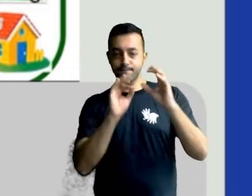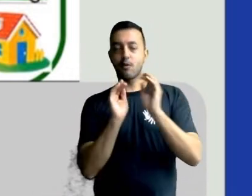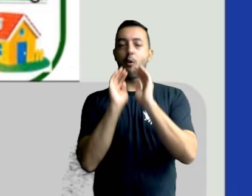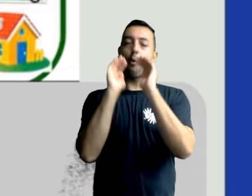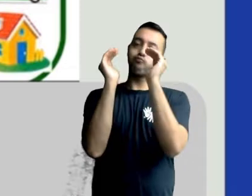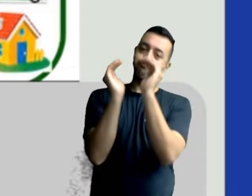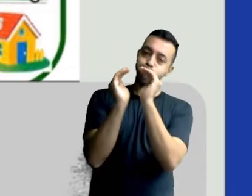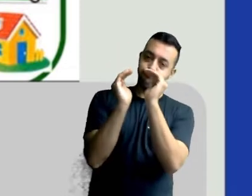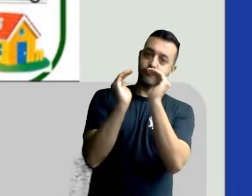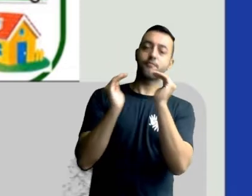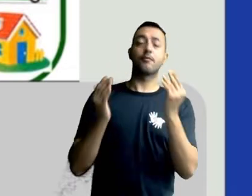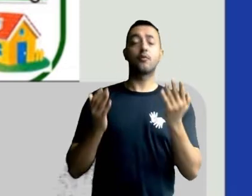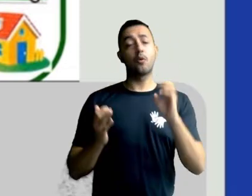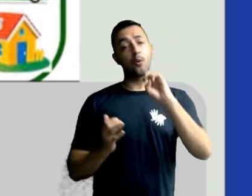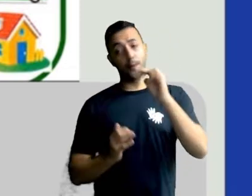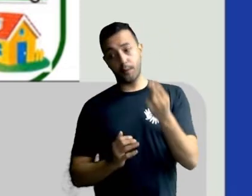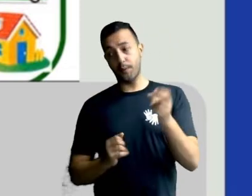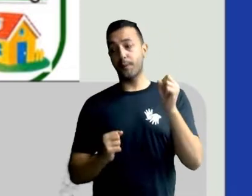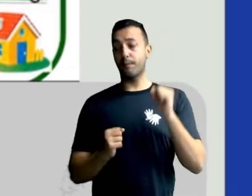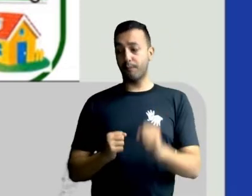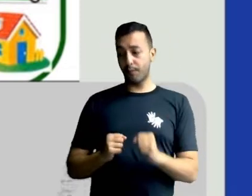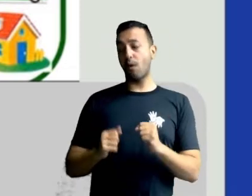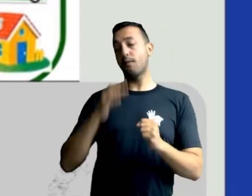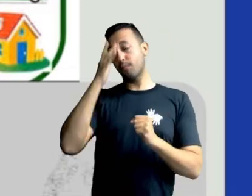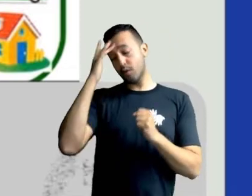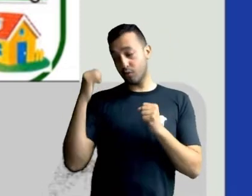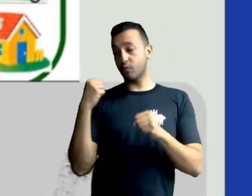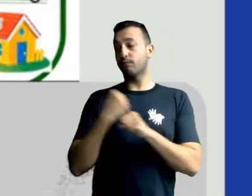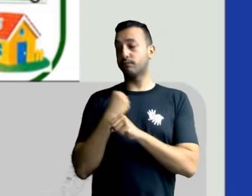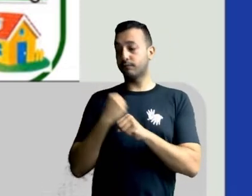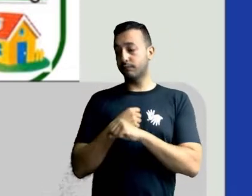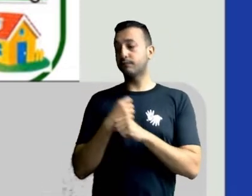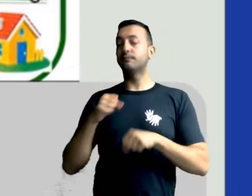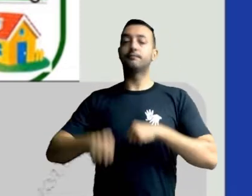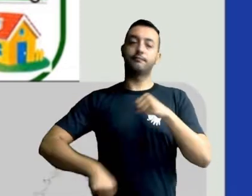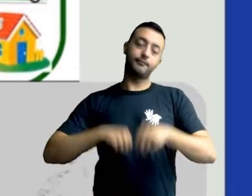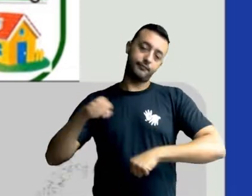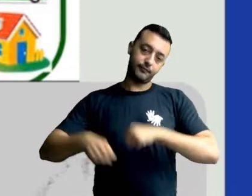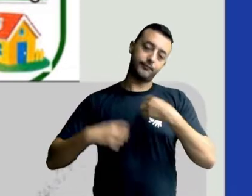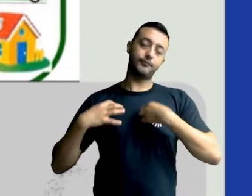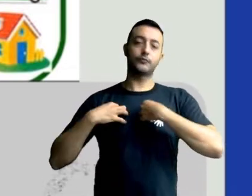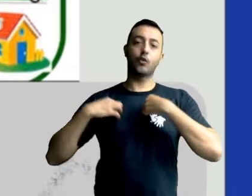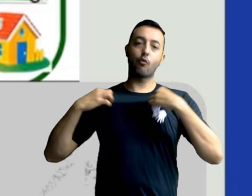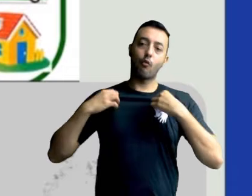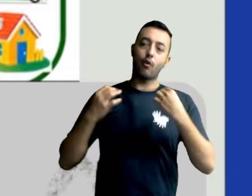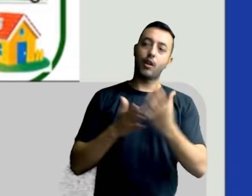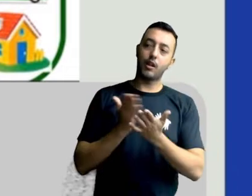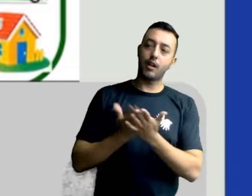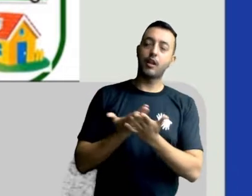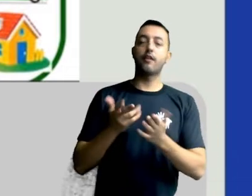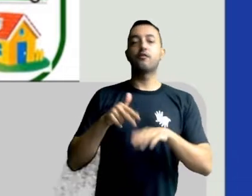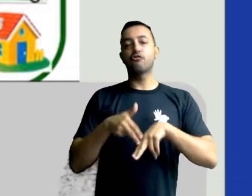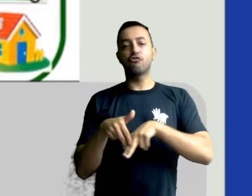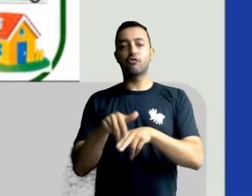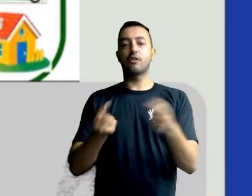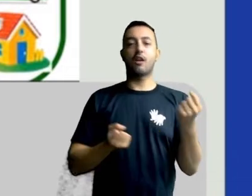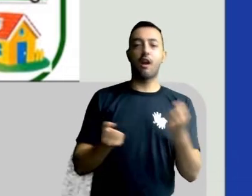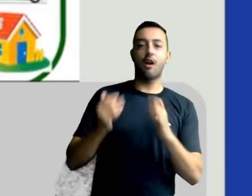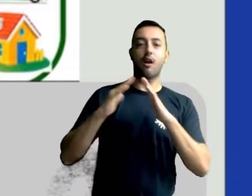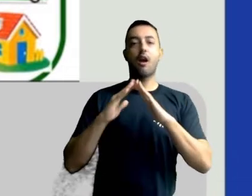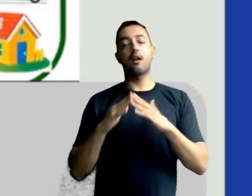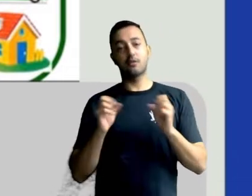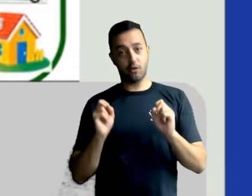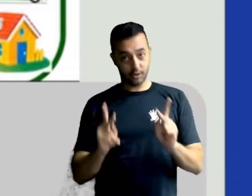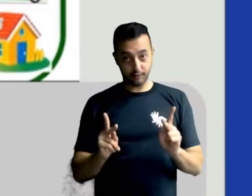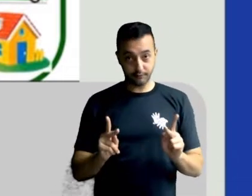ninho, a casa do João de Barro. Ou pode ser construído pelo ser humano, como uma bicicleta, uma roupa, um livro, um carro, um skate, uma